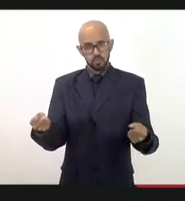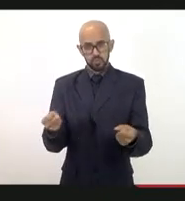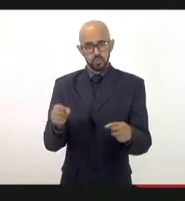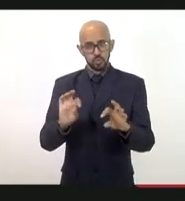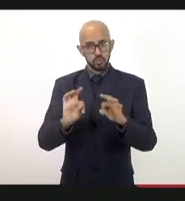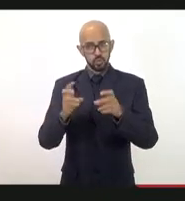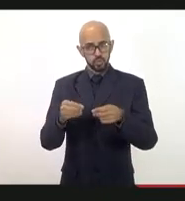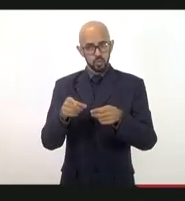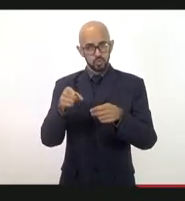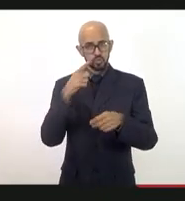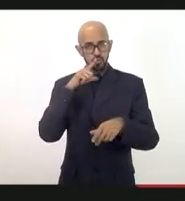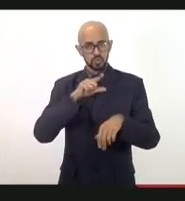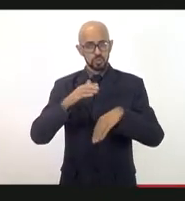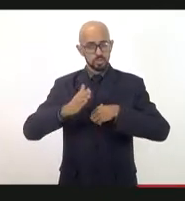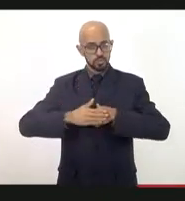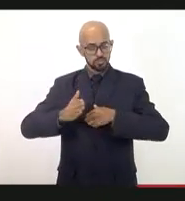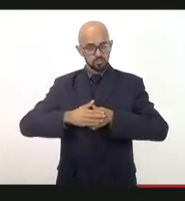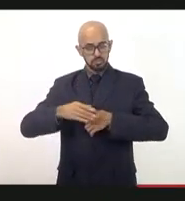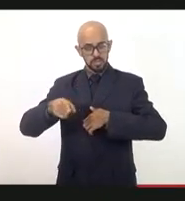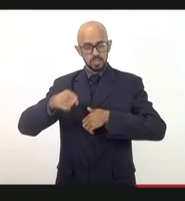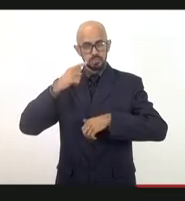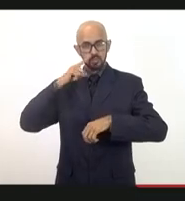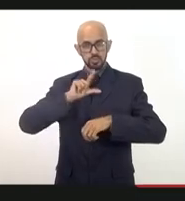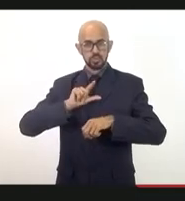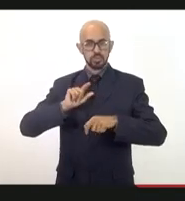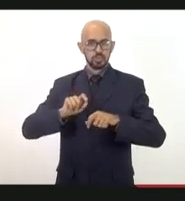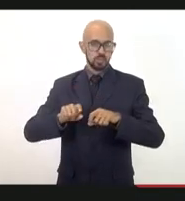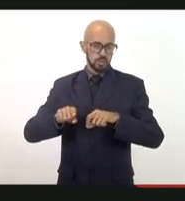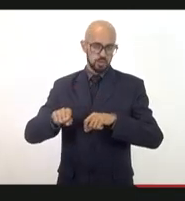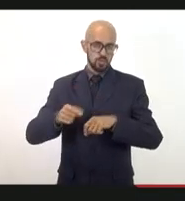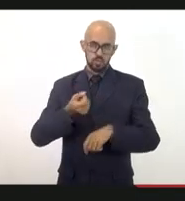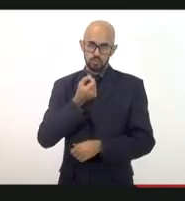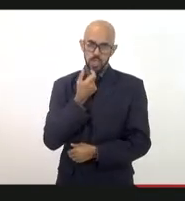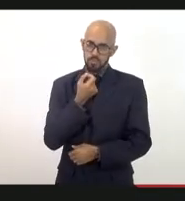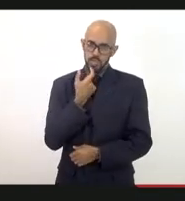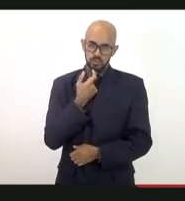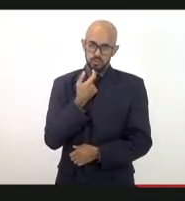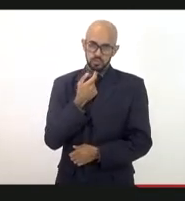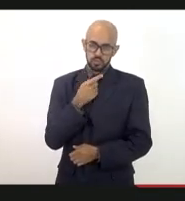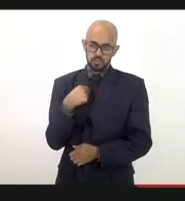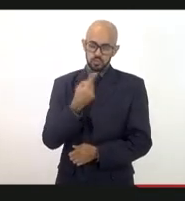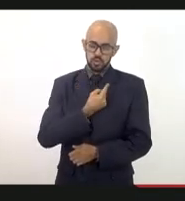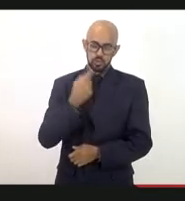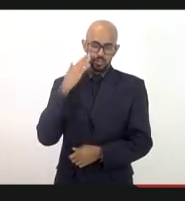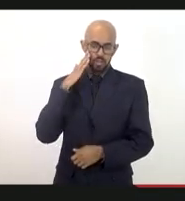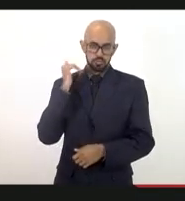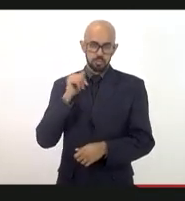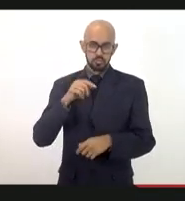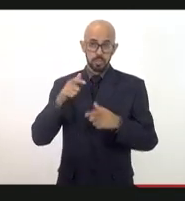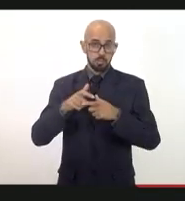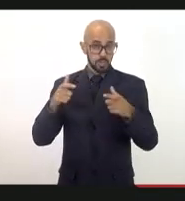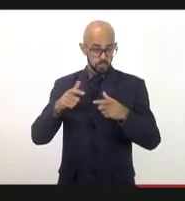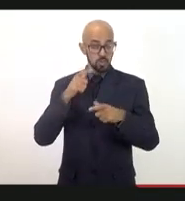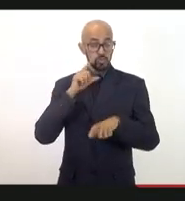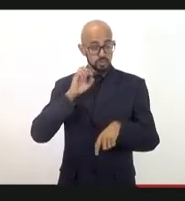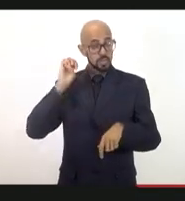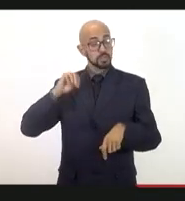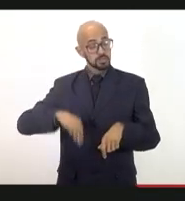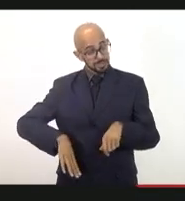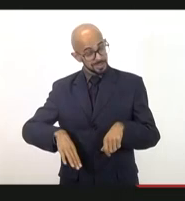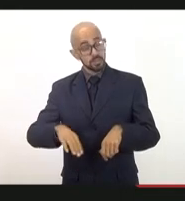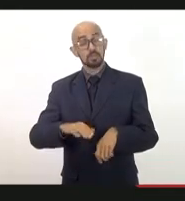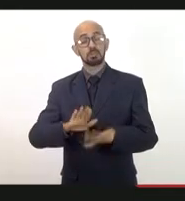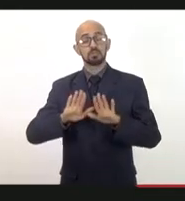pacientes consigam ser tratados a nível ambulatorial. A gente sabe que a grande maioria consegue ser tratada a nível ambulatorial,